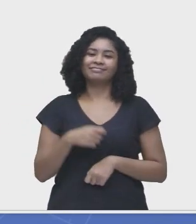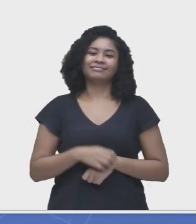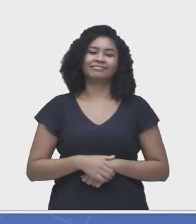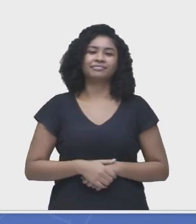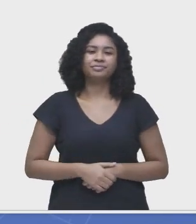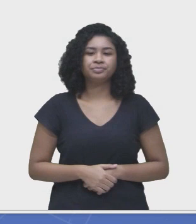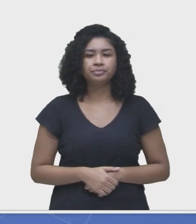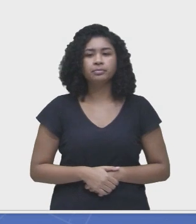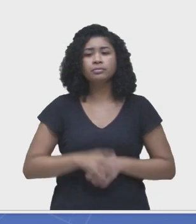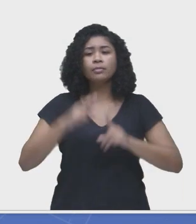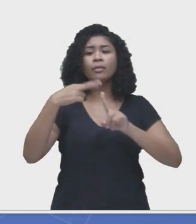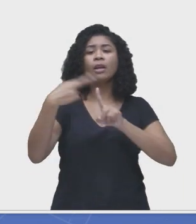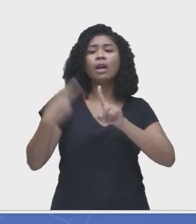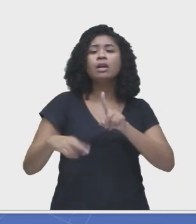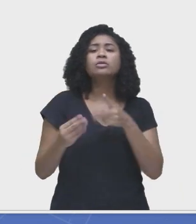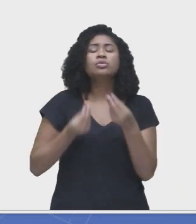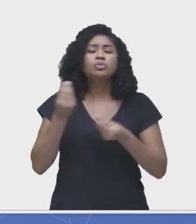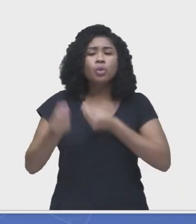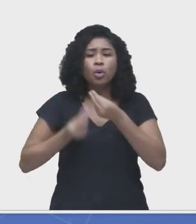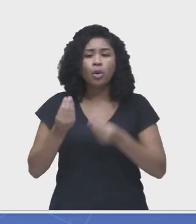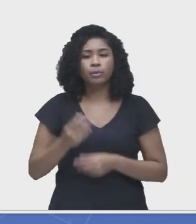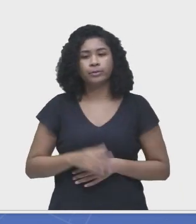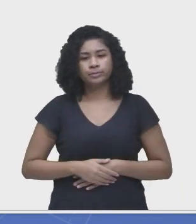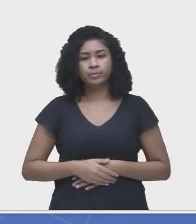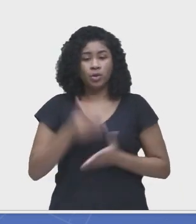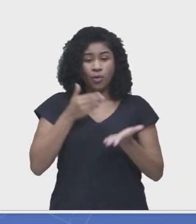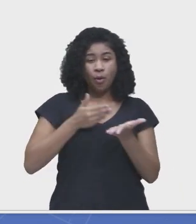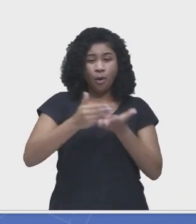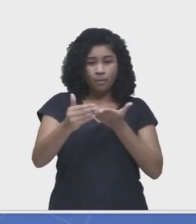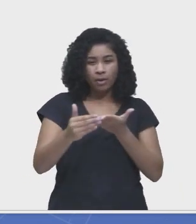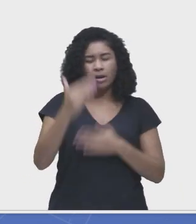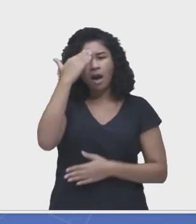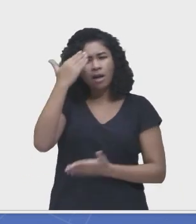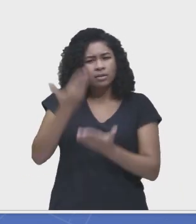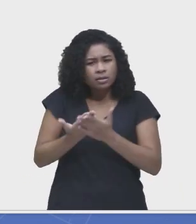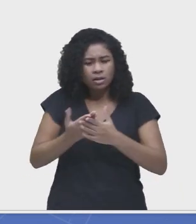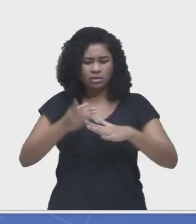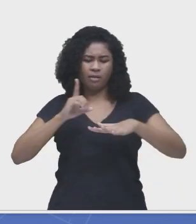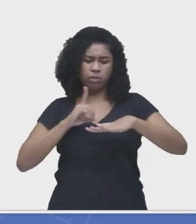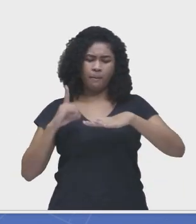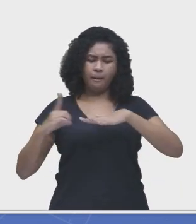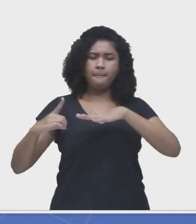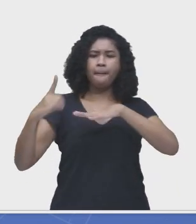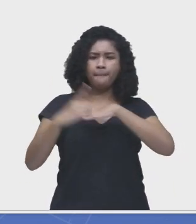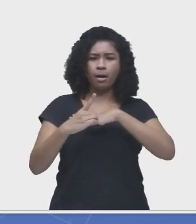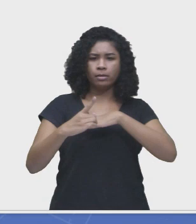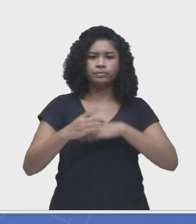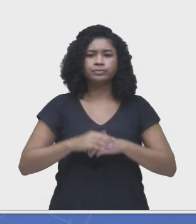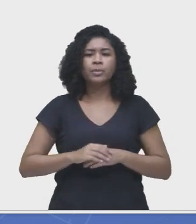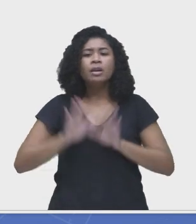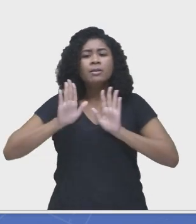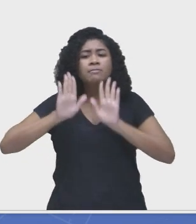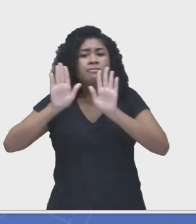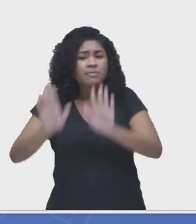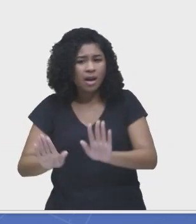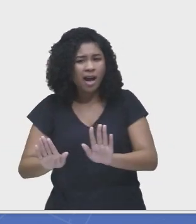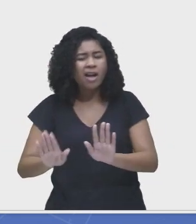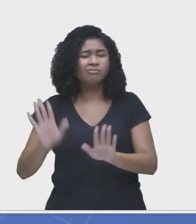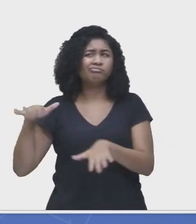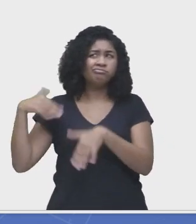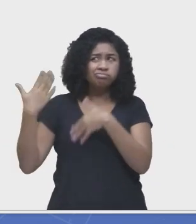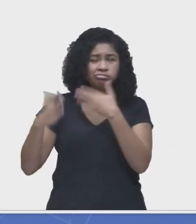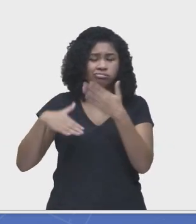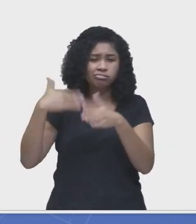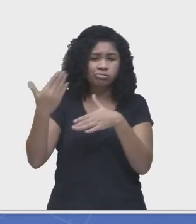os persas acreditavam em vários deuses, mas influenciados por Zaratustra, passaram a acreditar